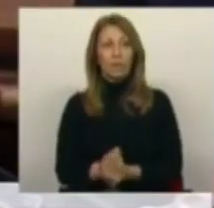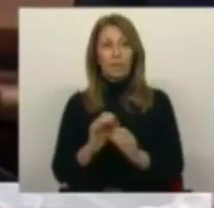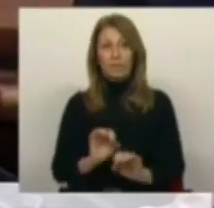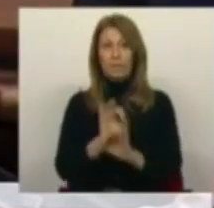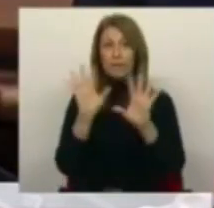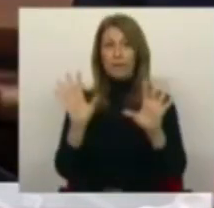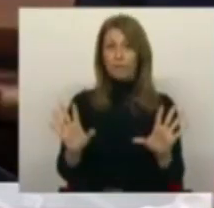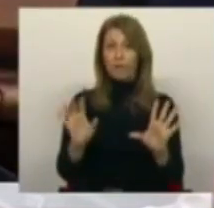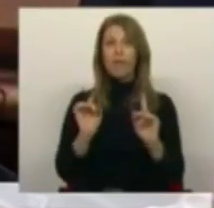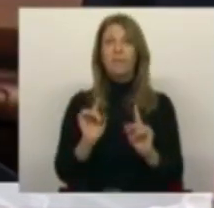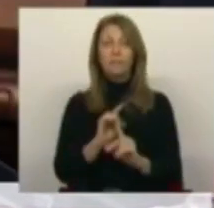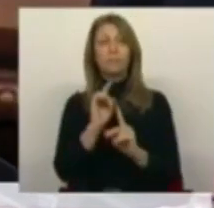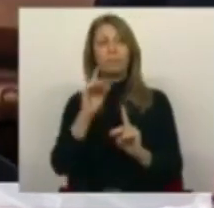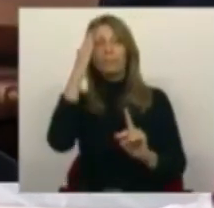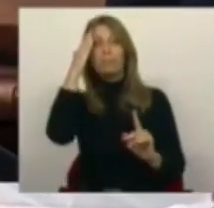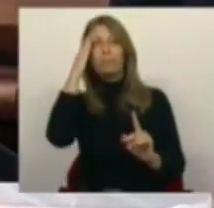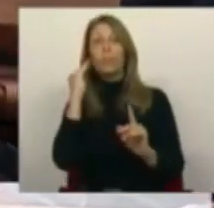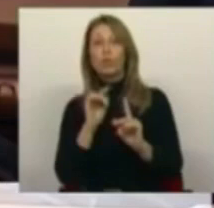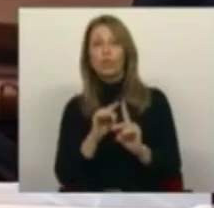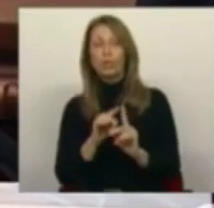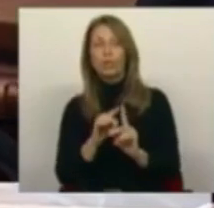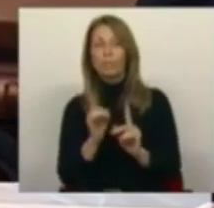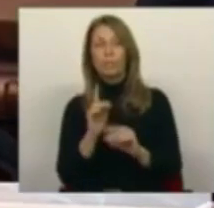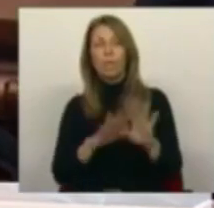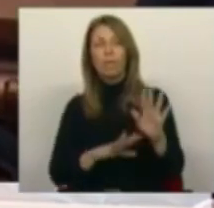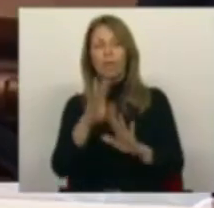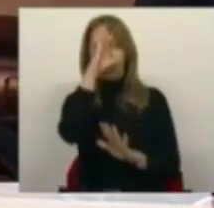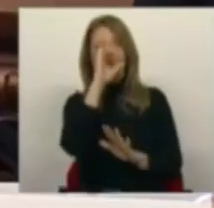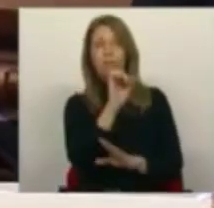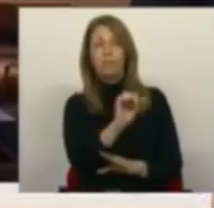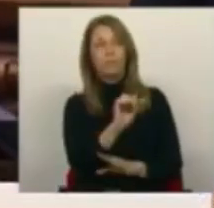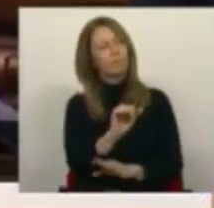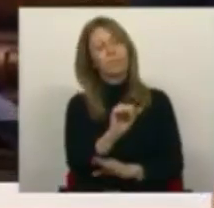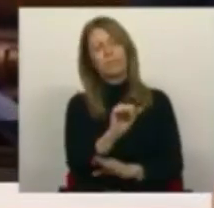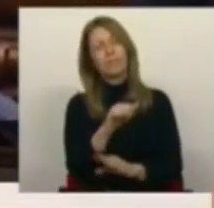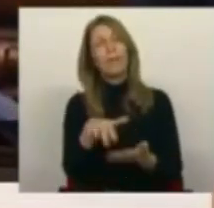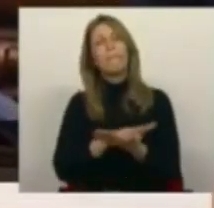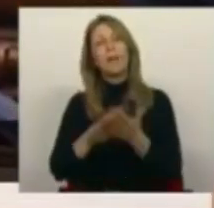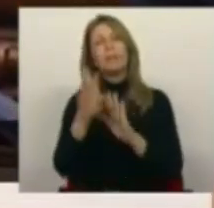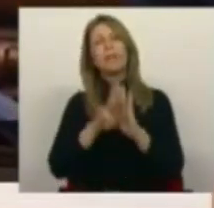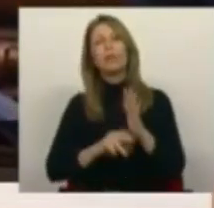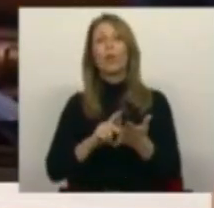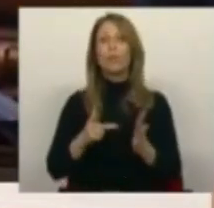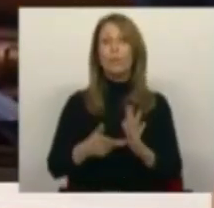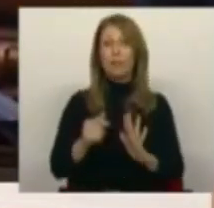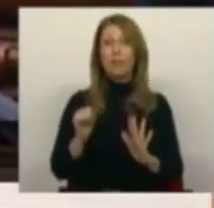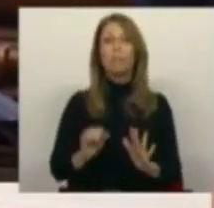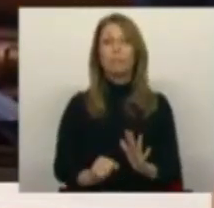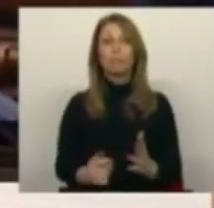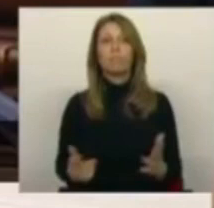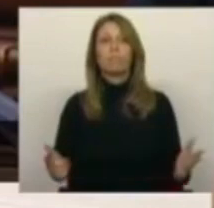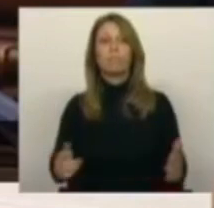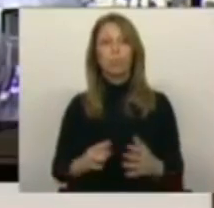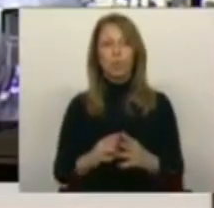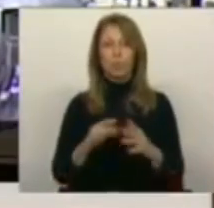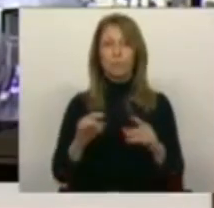clarificar que estas projeções não são feitas pelo Governo, estas projeções são feitas com base num relatório técnico e, portanto, o que